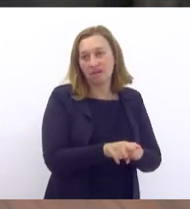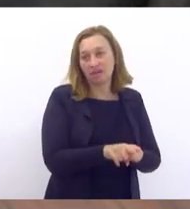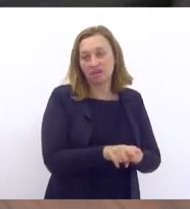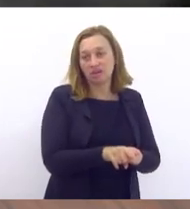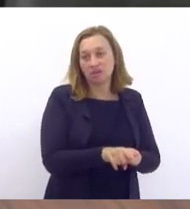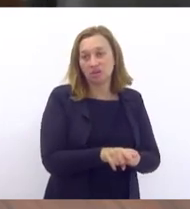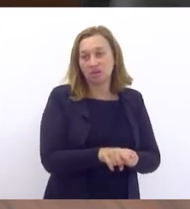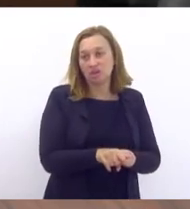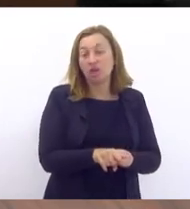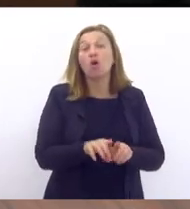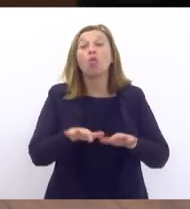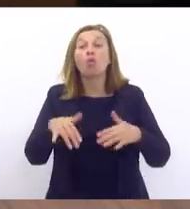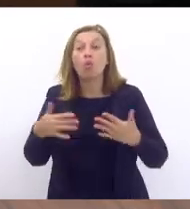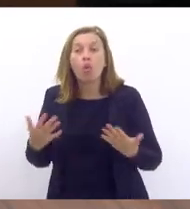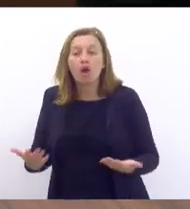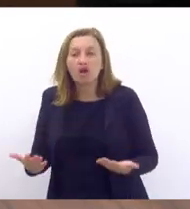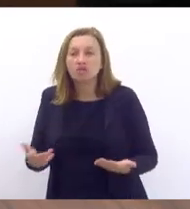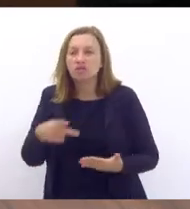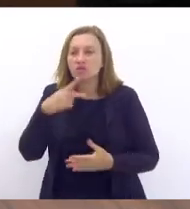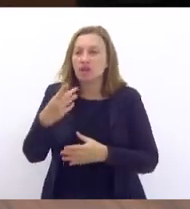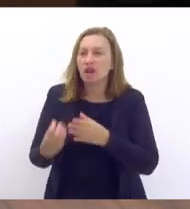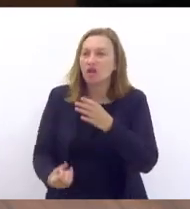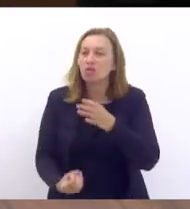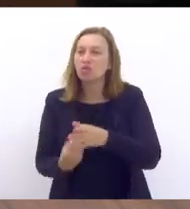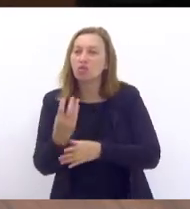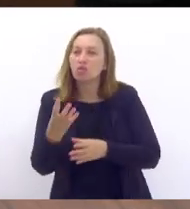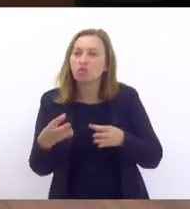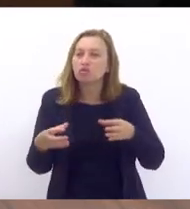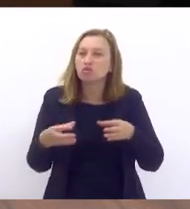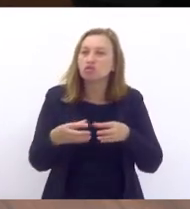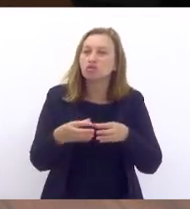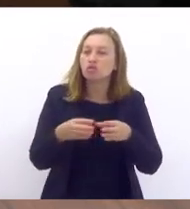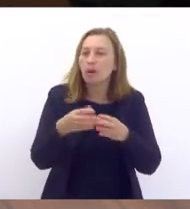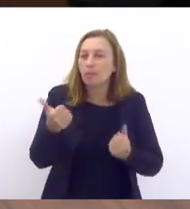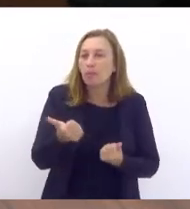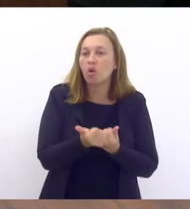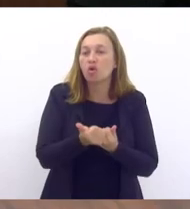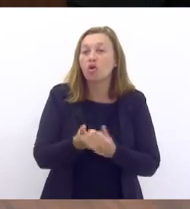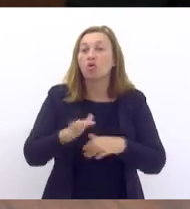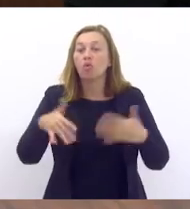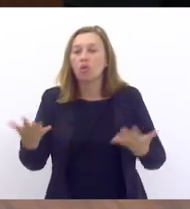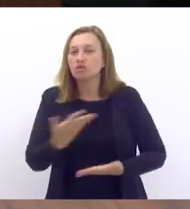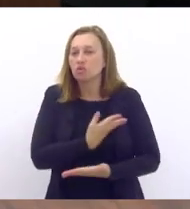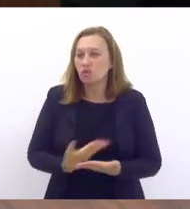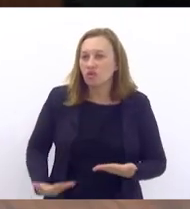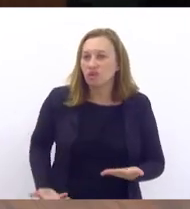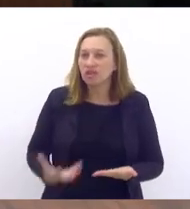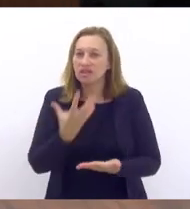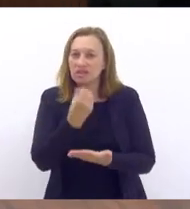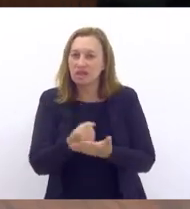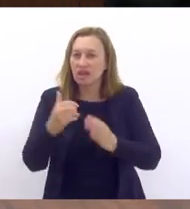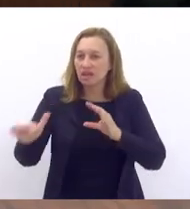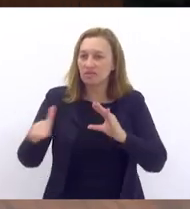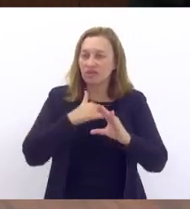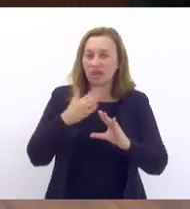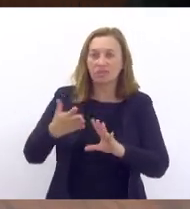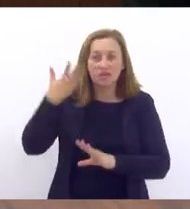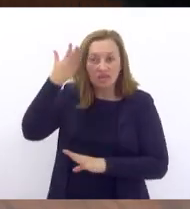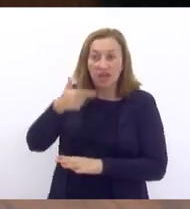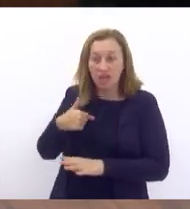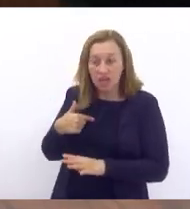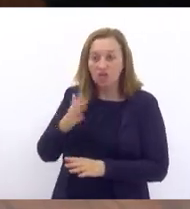se sugere a criação de um programa, e aí quando o governo acatar e enviar mensagem, eu que já